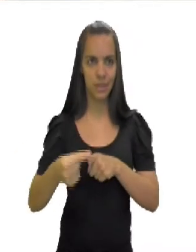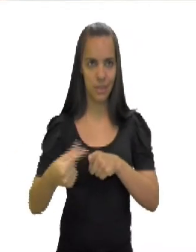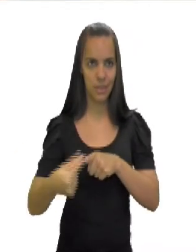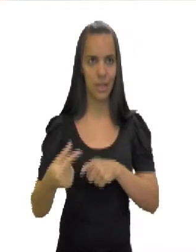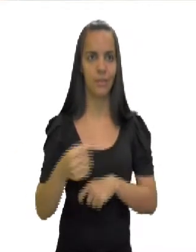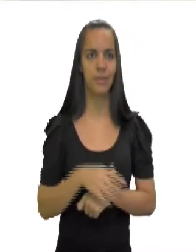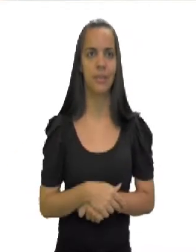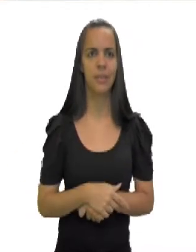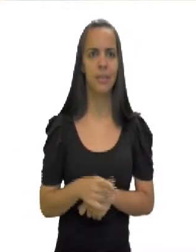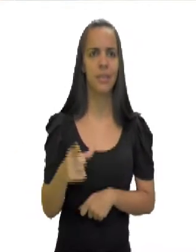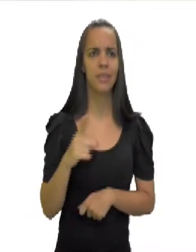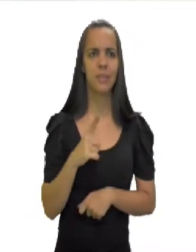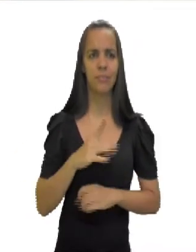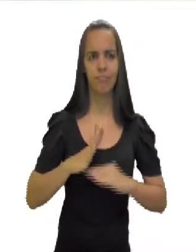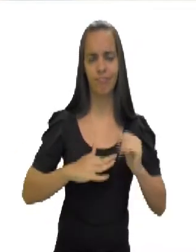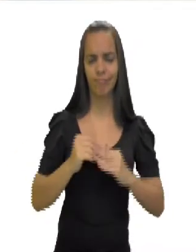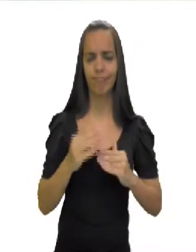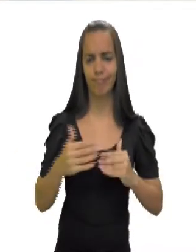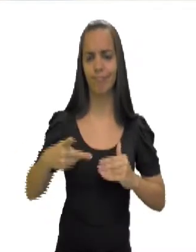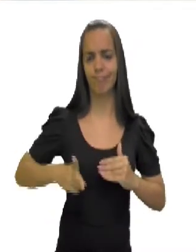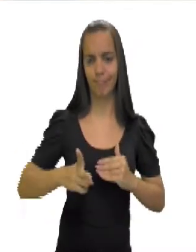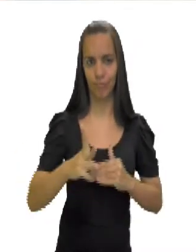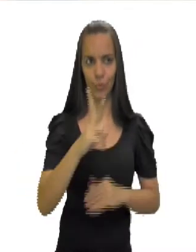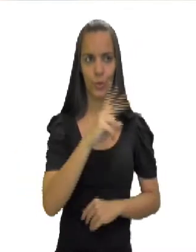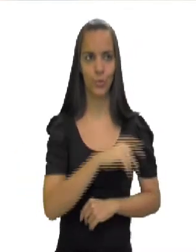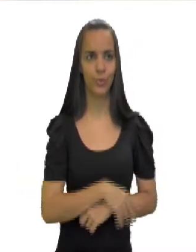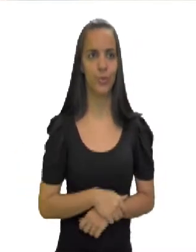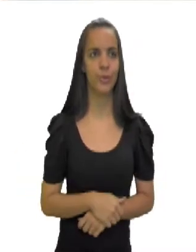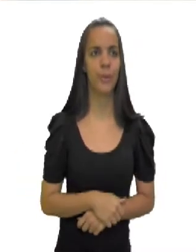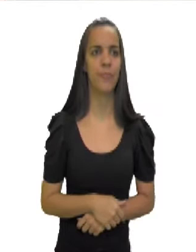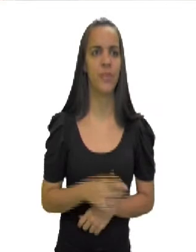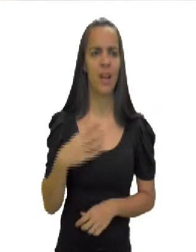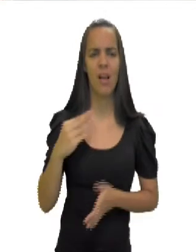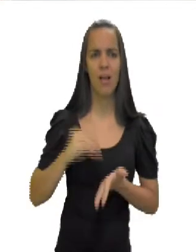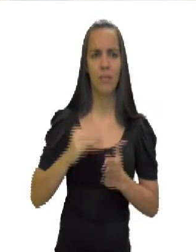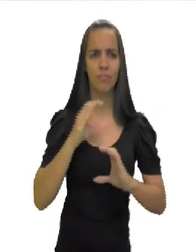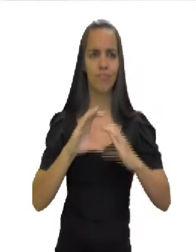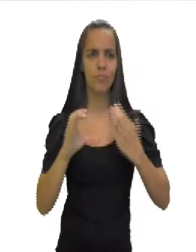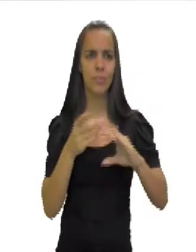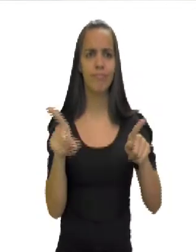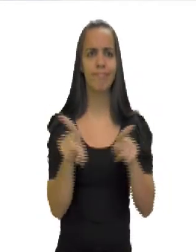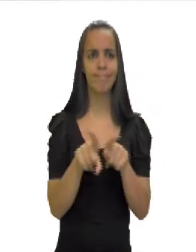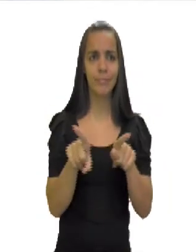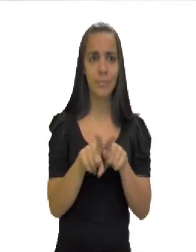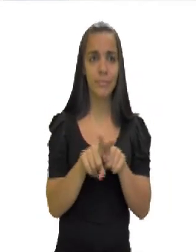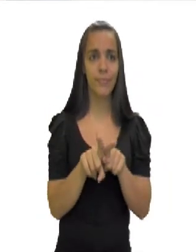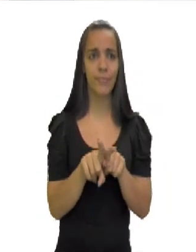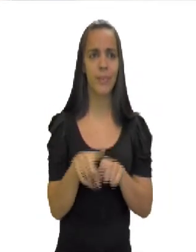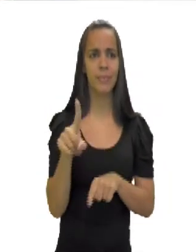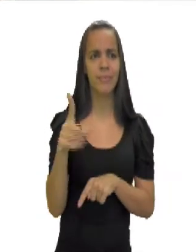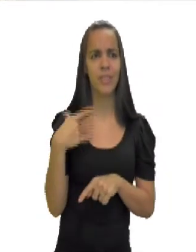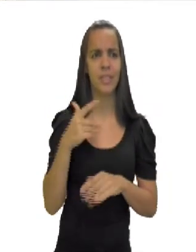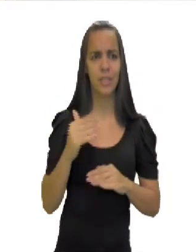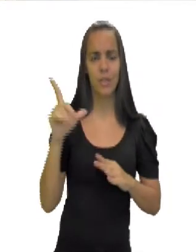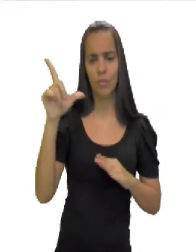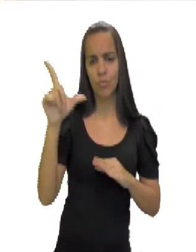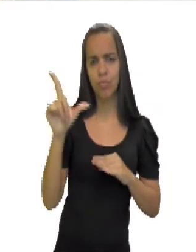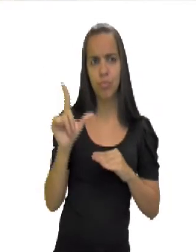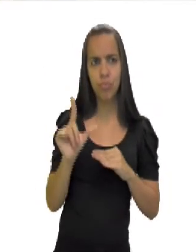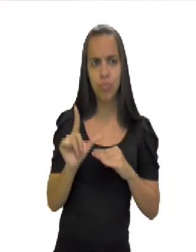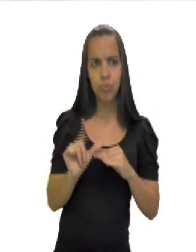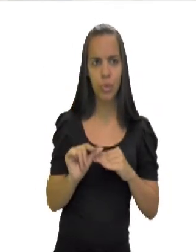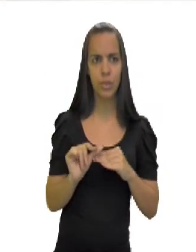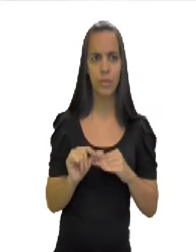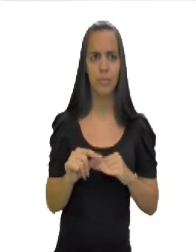estruturas funcionando adequadamente. A falta de comunicação também faz com que sejam reduzidos